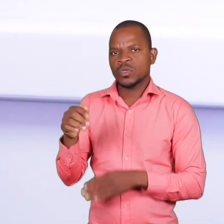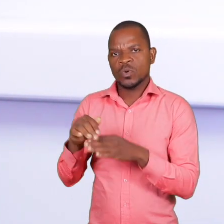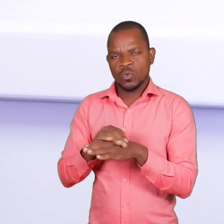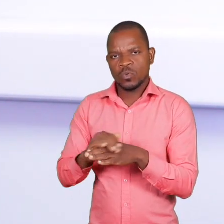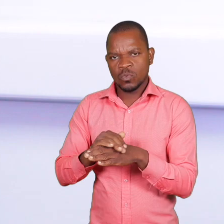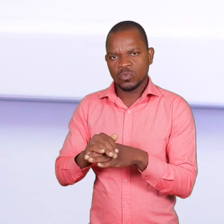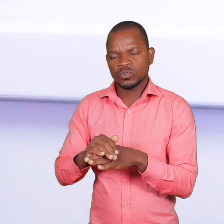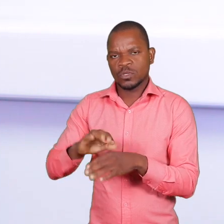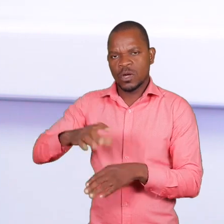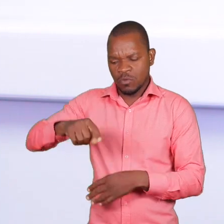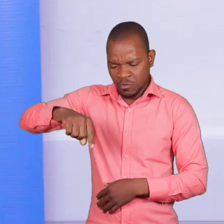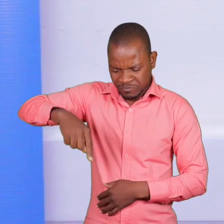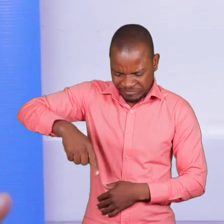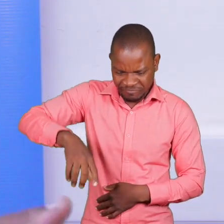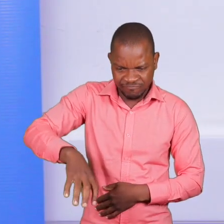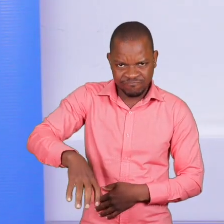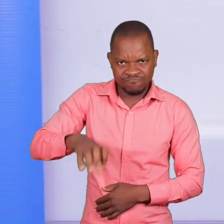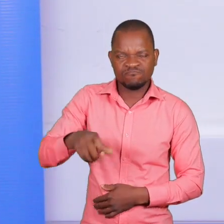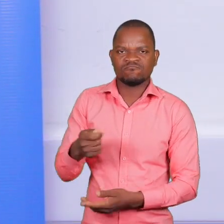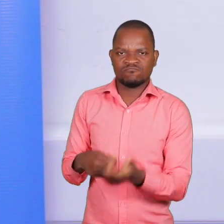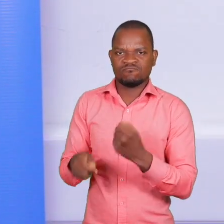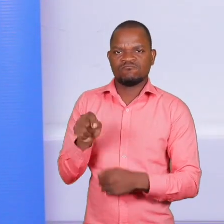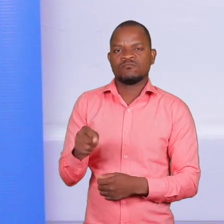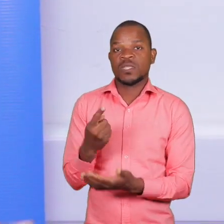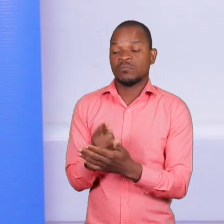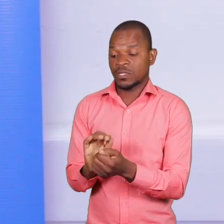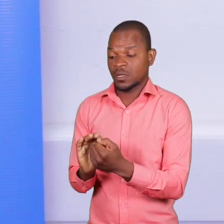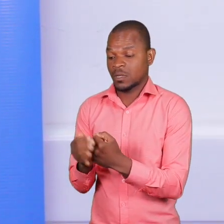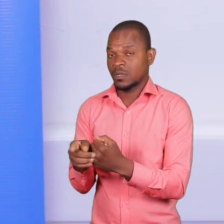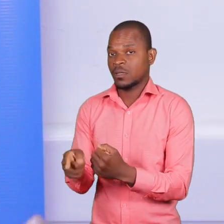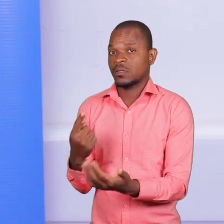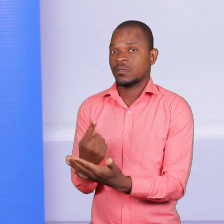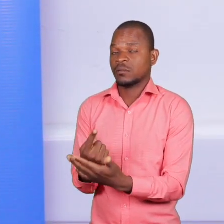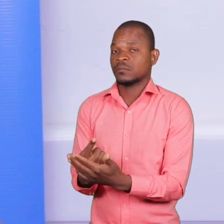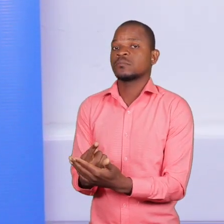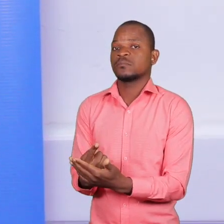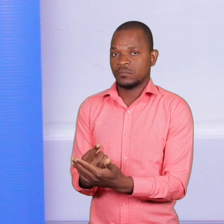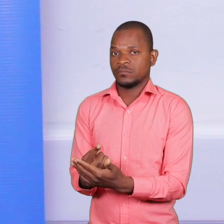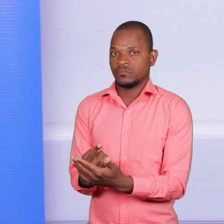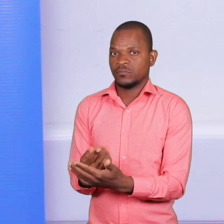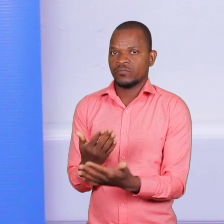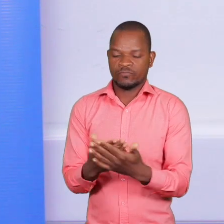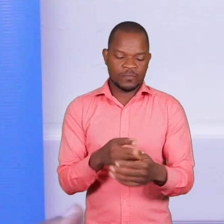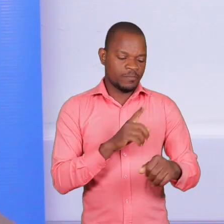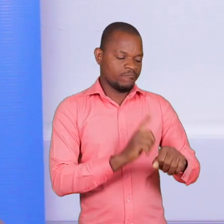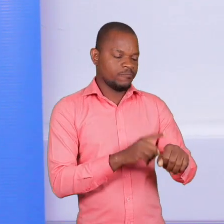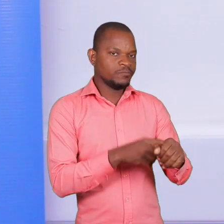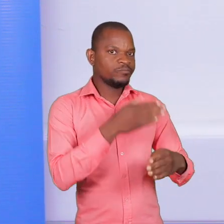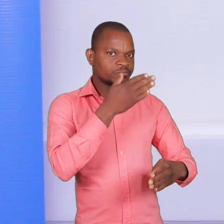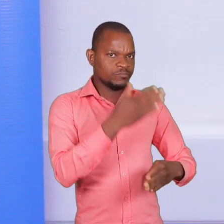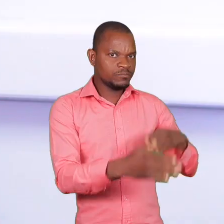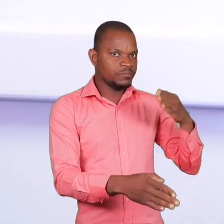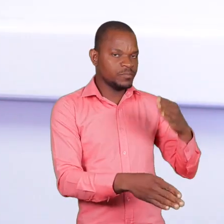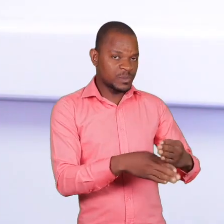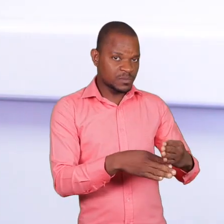proteger este recurso. Portanto, na altura em que nós estamos a construir a infraestrutura de saneamento, neste caso a